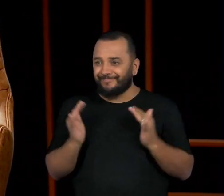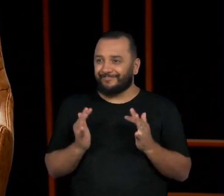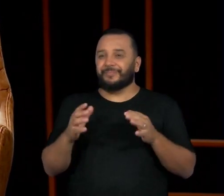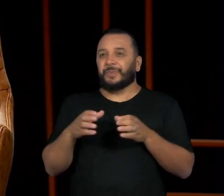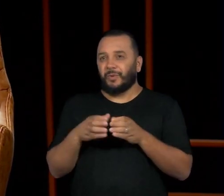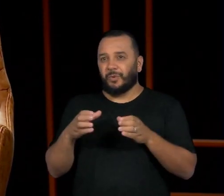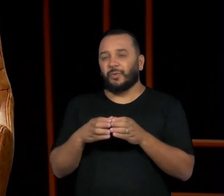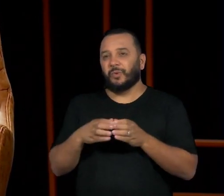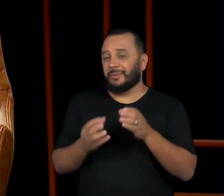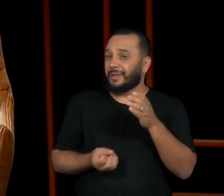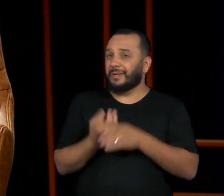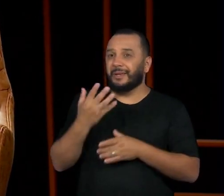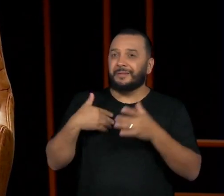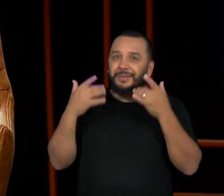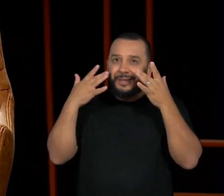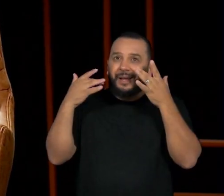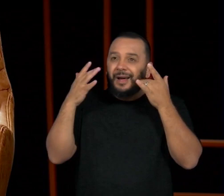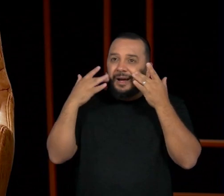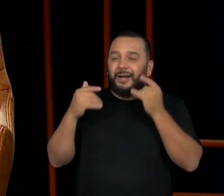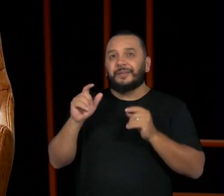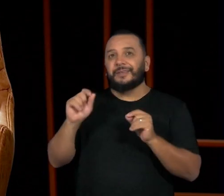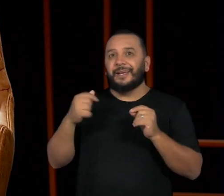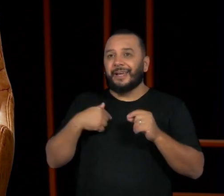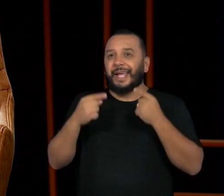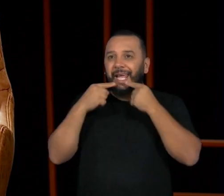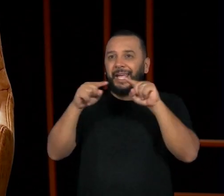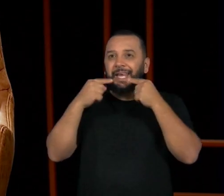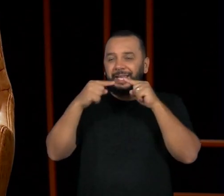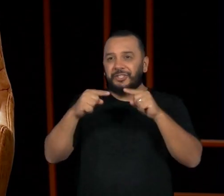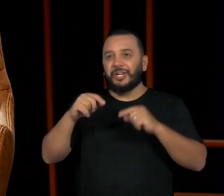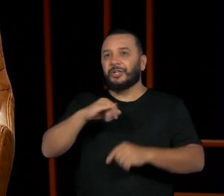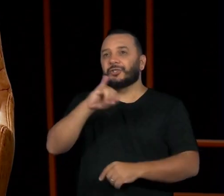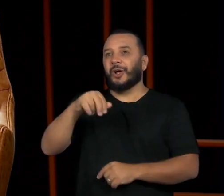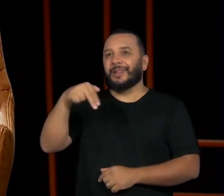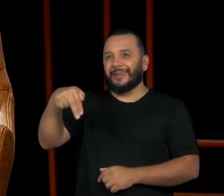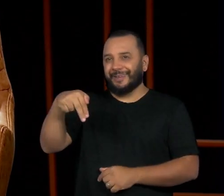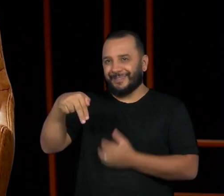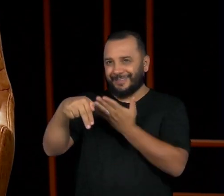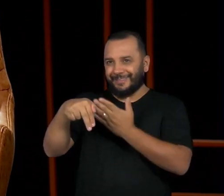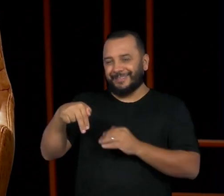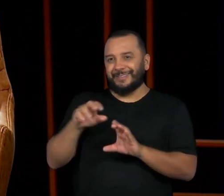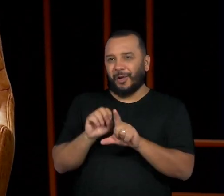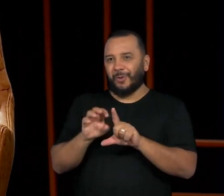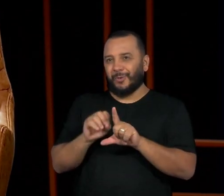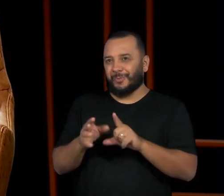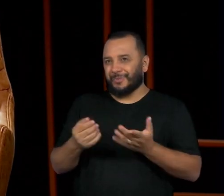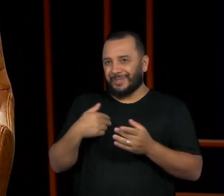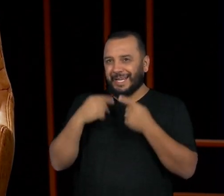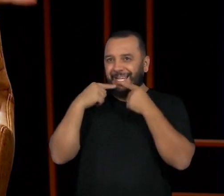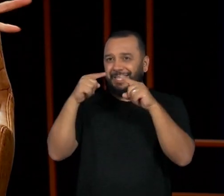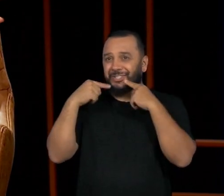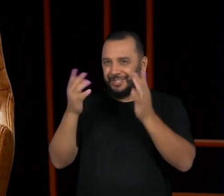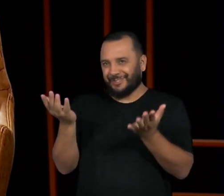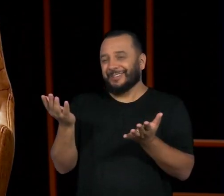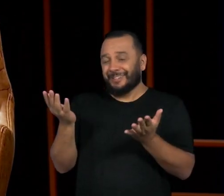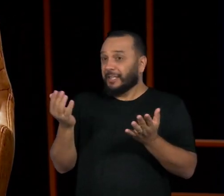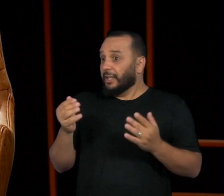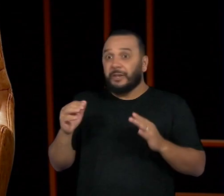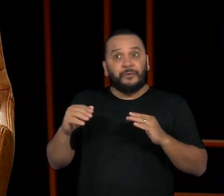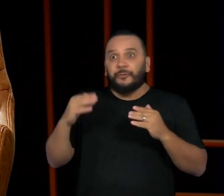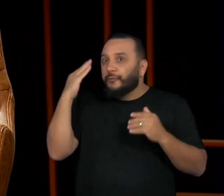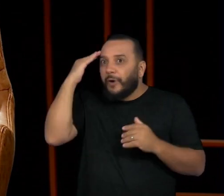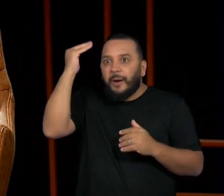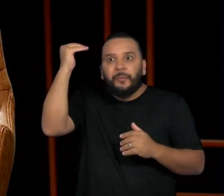gente resolve montar uma peça que era uma crítica ao Jornal Nacional, era uma sátira ao Jornal Nacional. E foi um sucesso tremendo na